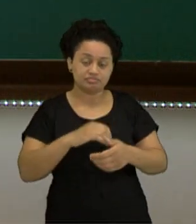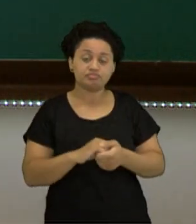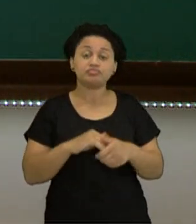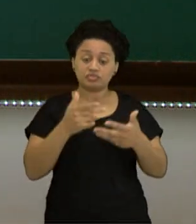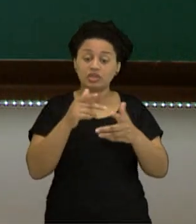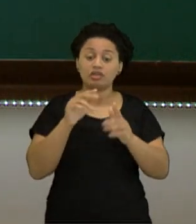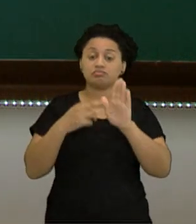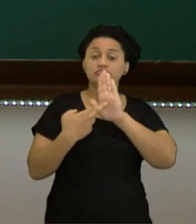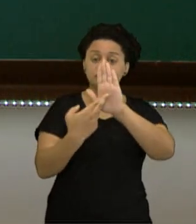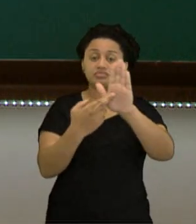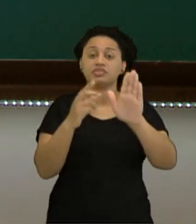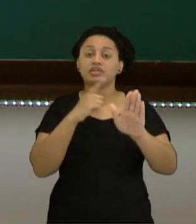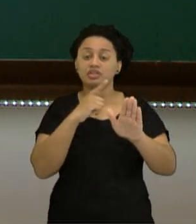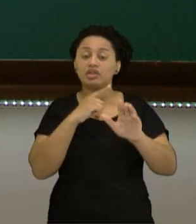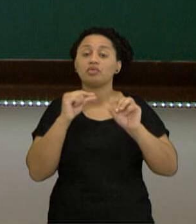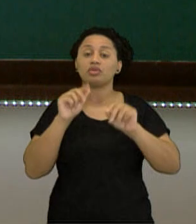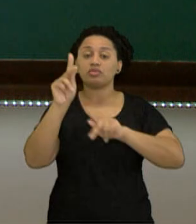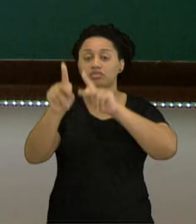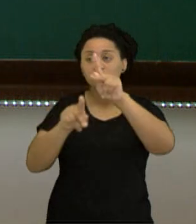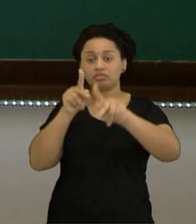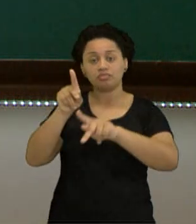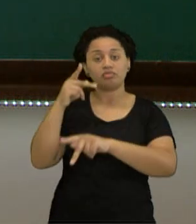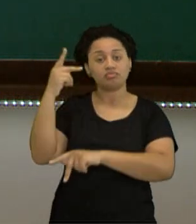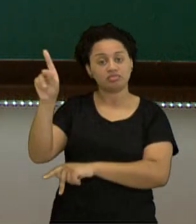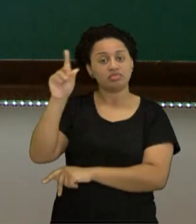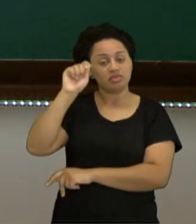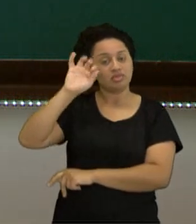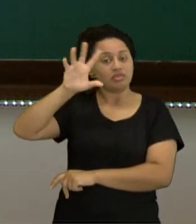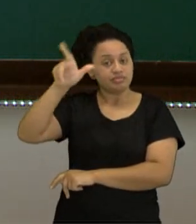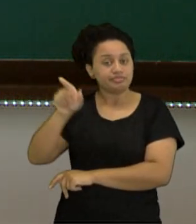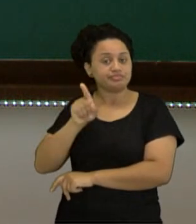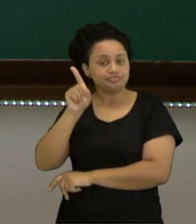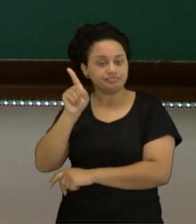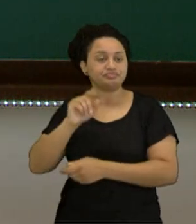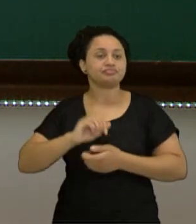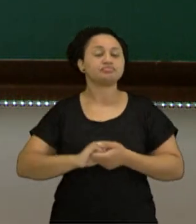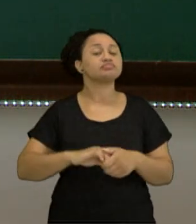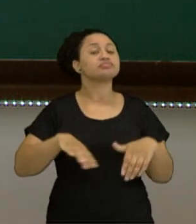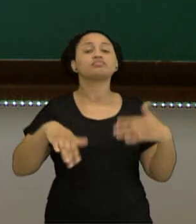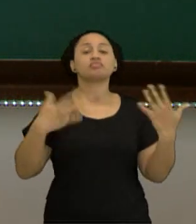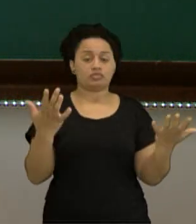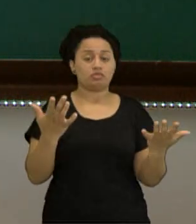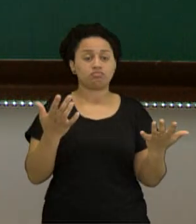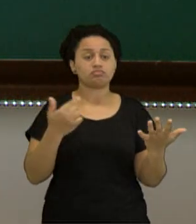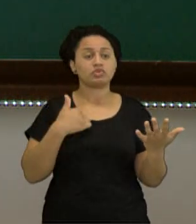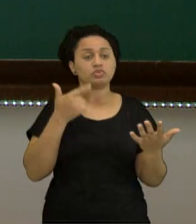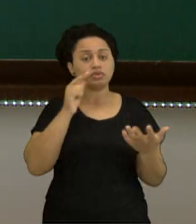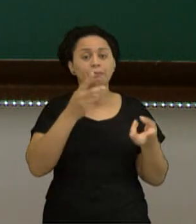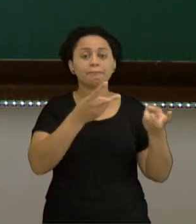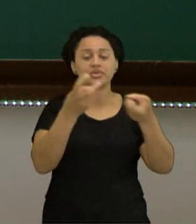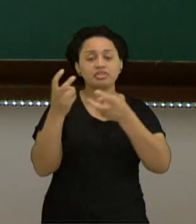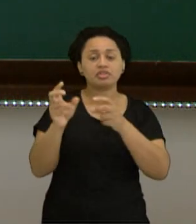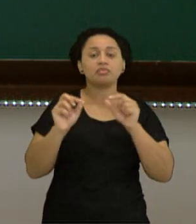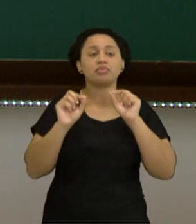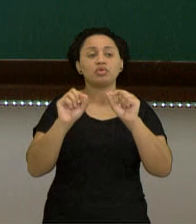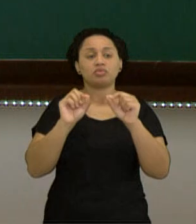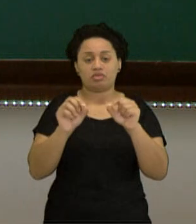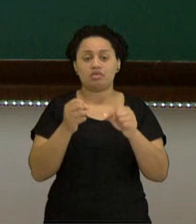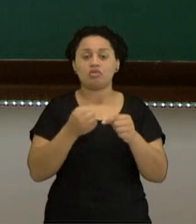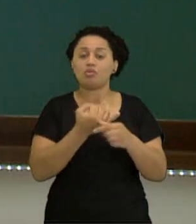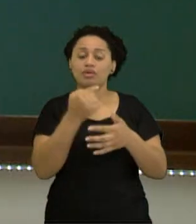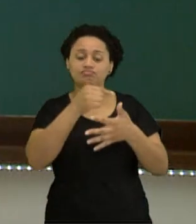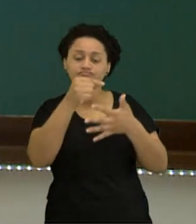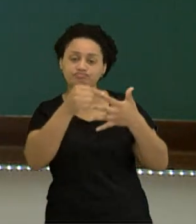essas referências nós temos os povos africanos. E pensando nesse sentido, então vemos juntos ali quais